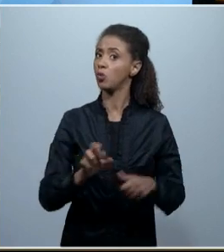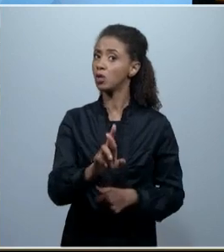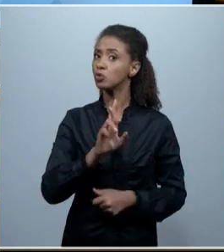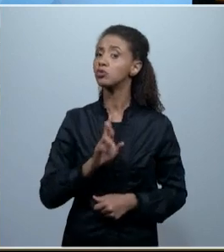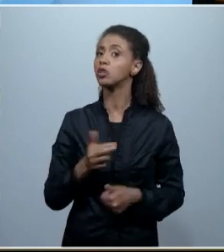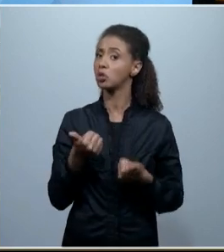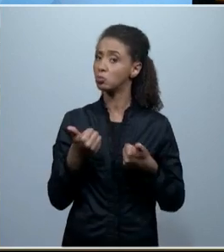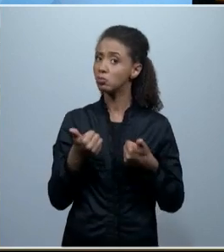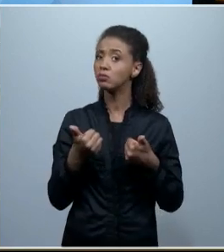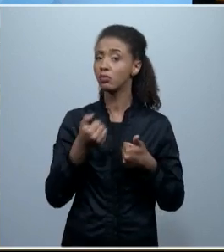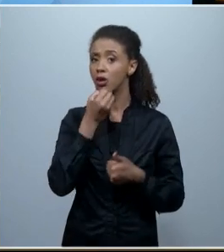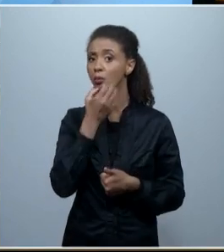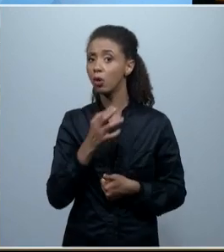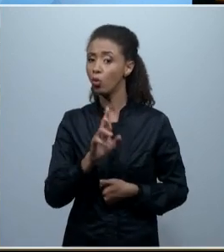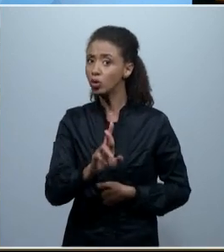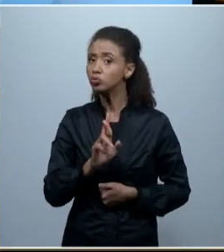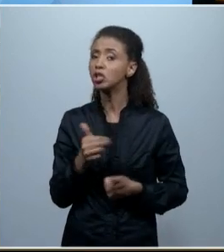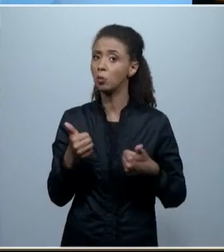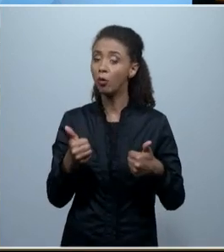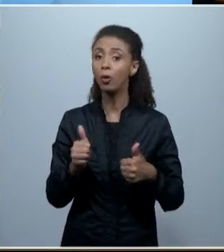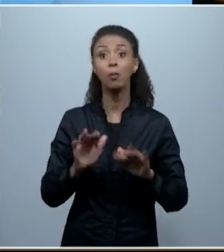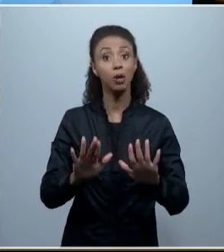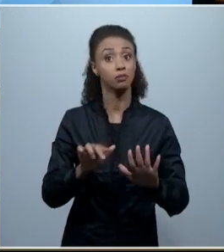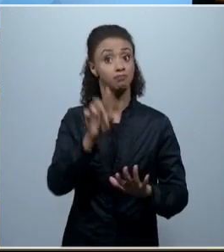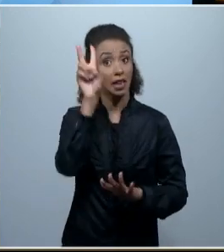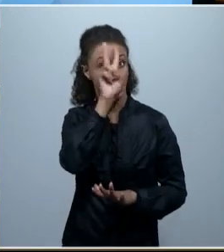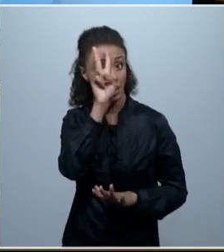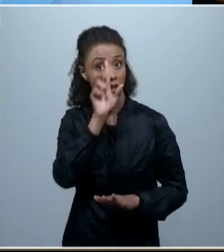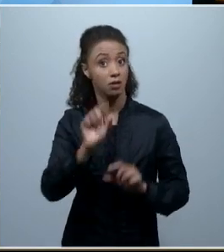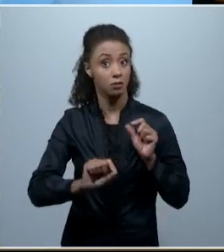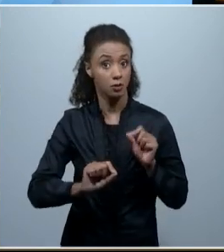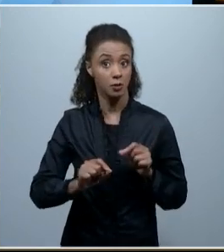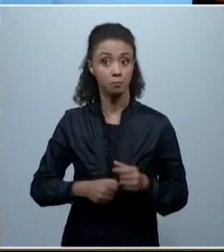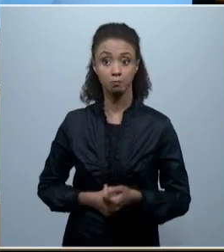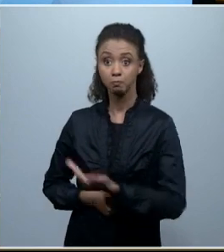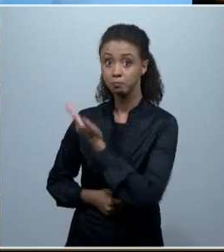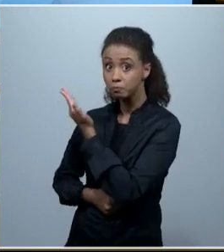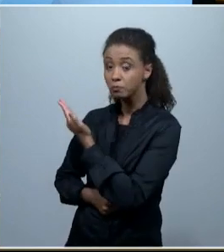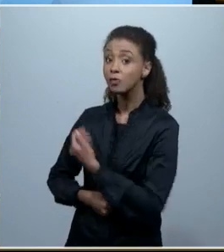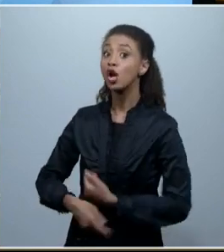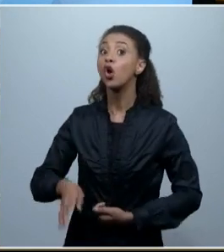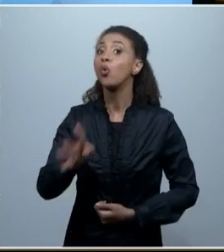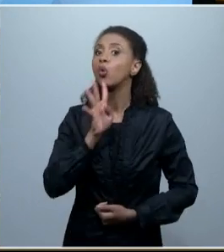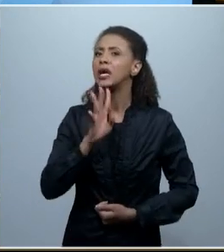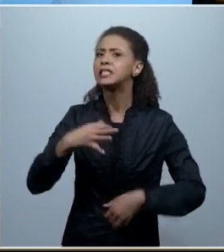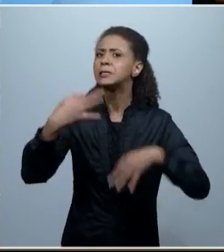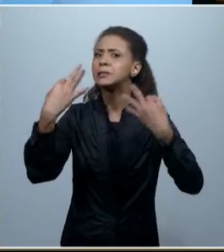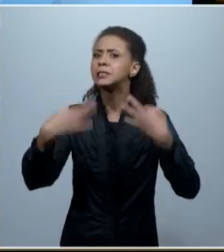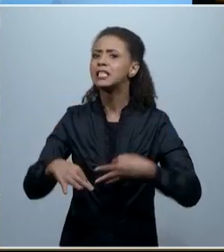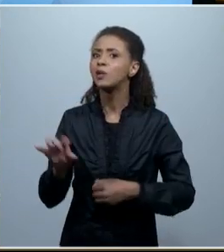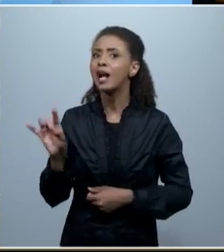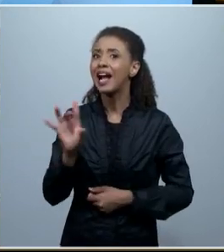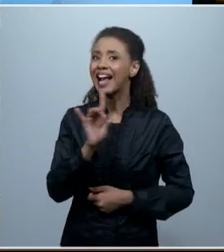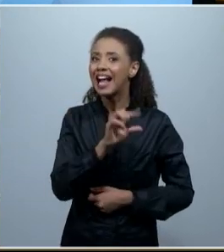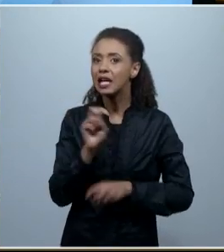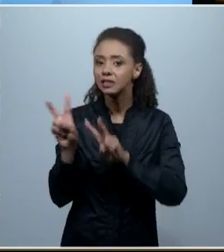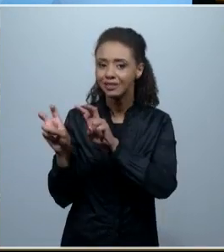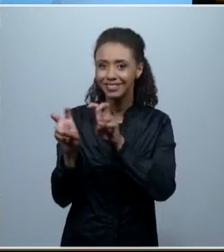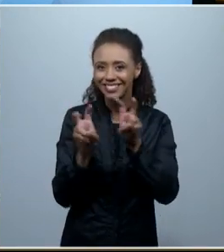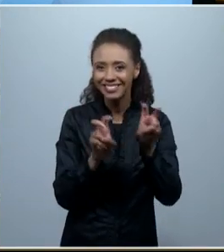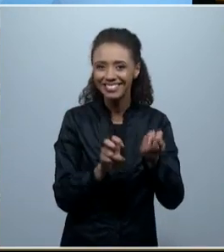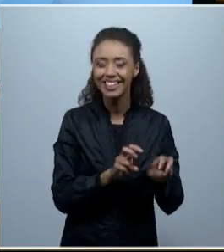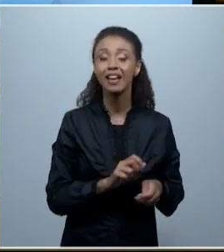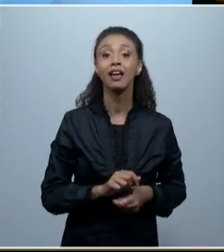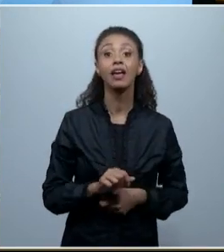são bastante bons mas mais não se esqueçam que conhecer exatamente às definições de cada um desses caras né saber exatamente